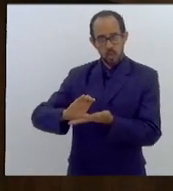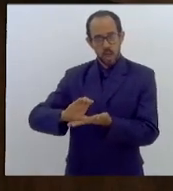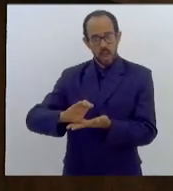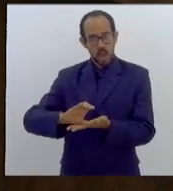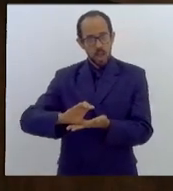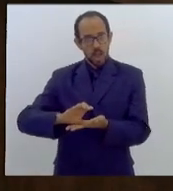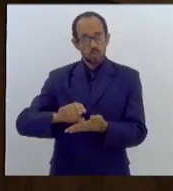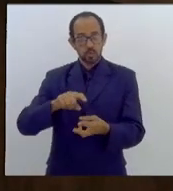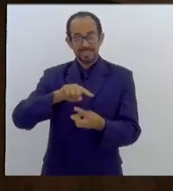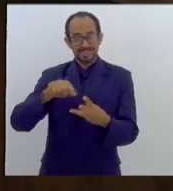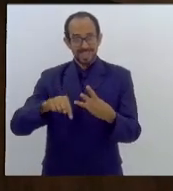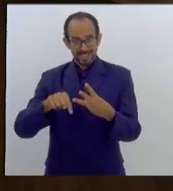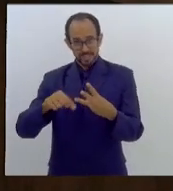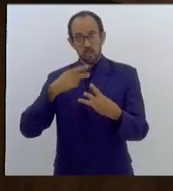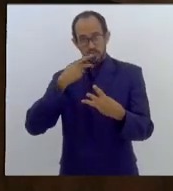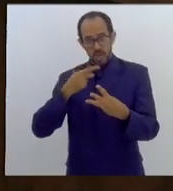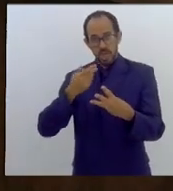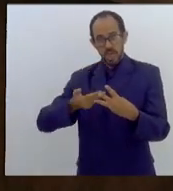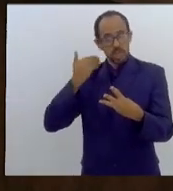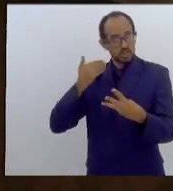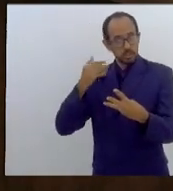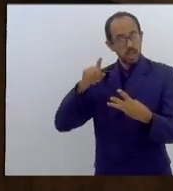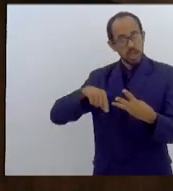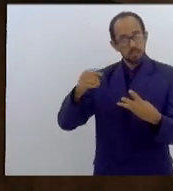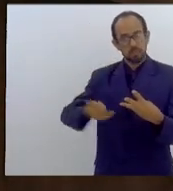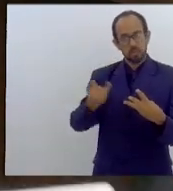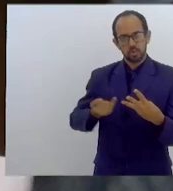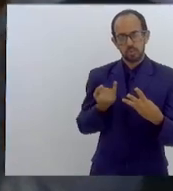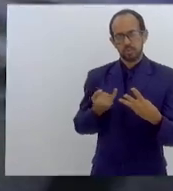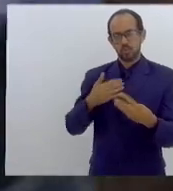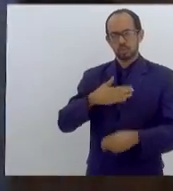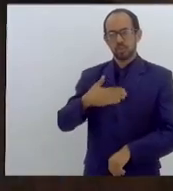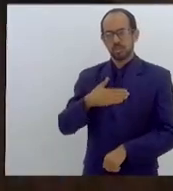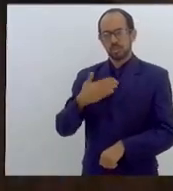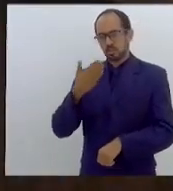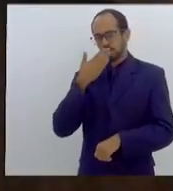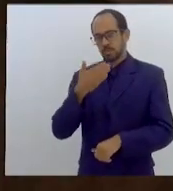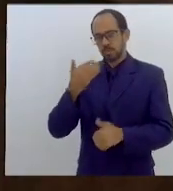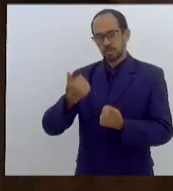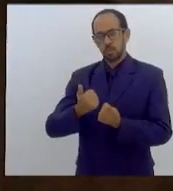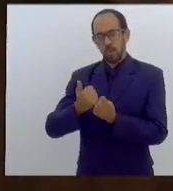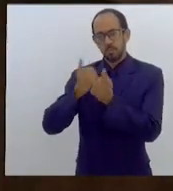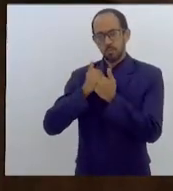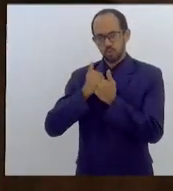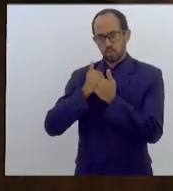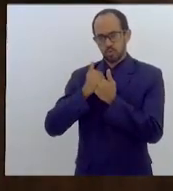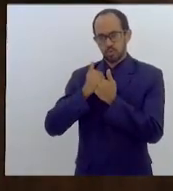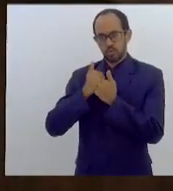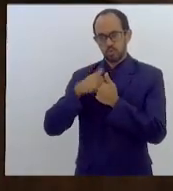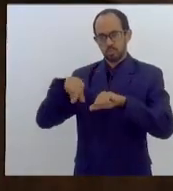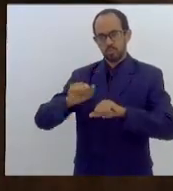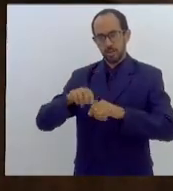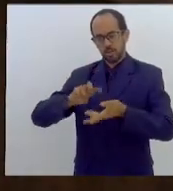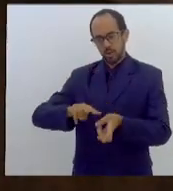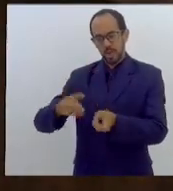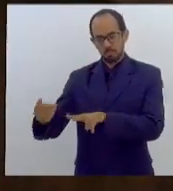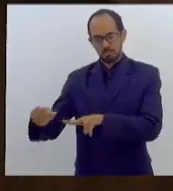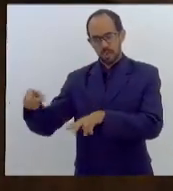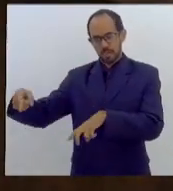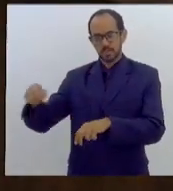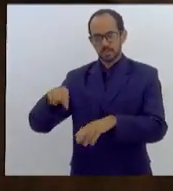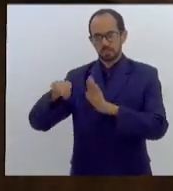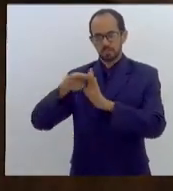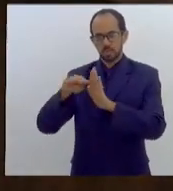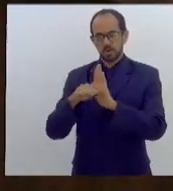a FAPERJ é muito importante. Então, eu queria pedir o apoio a esse destaque para o repasse da